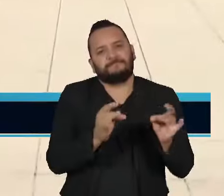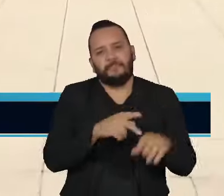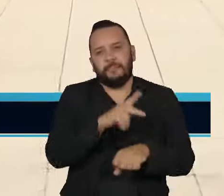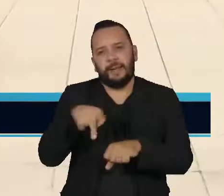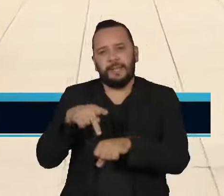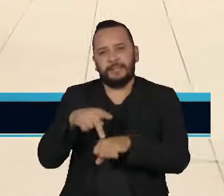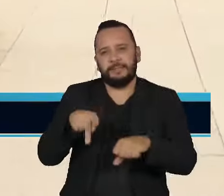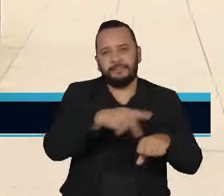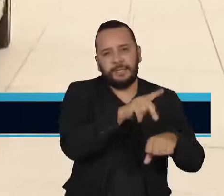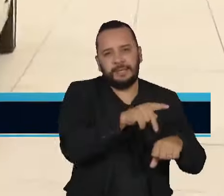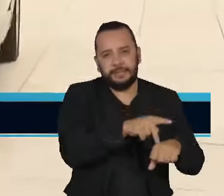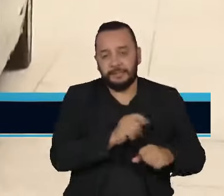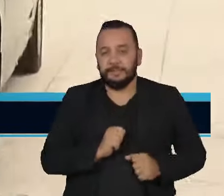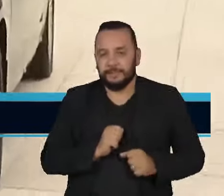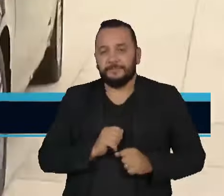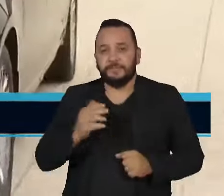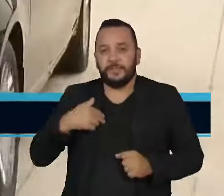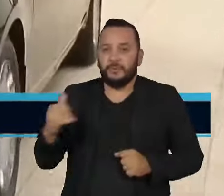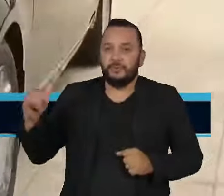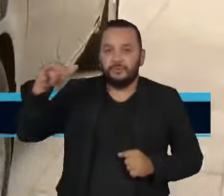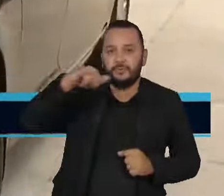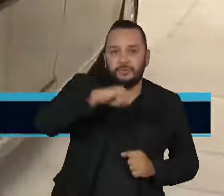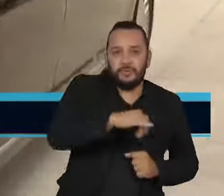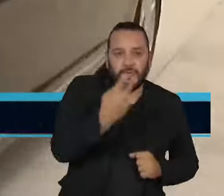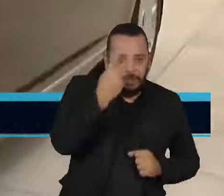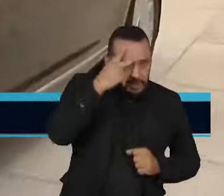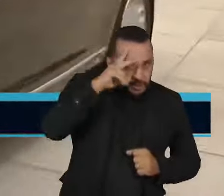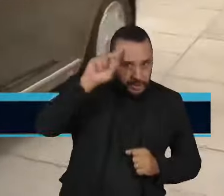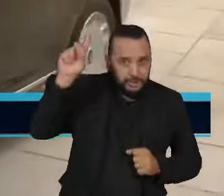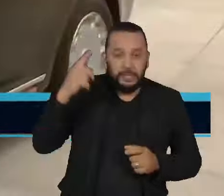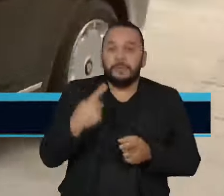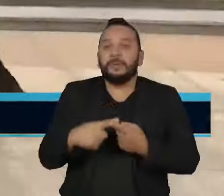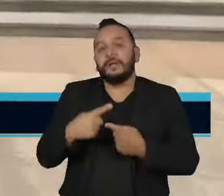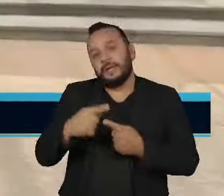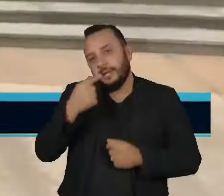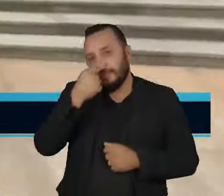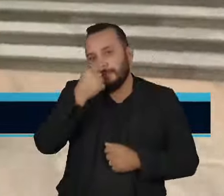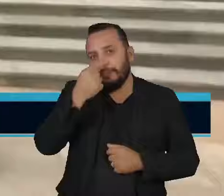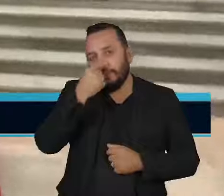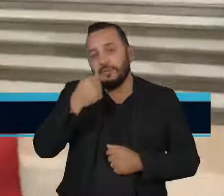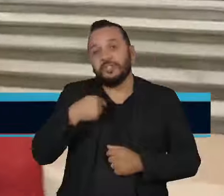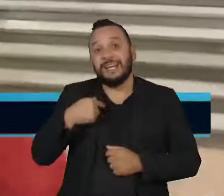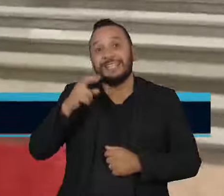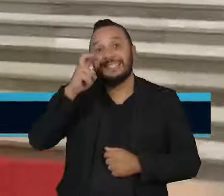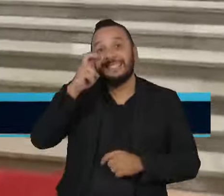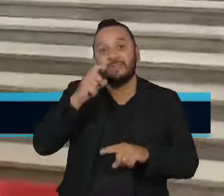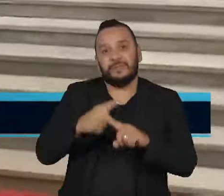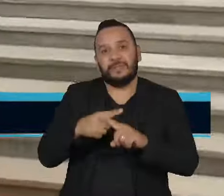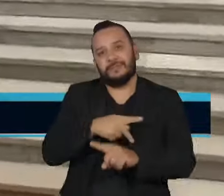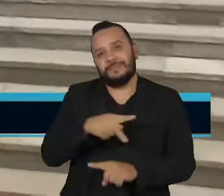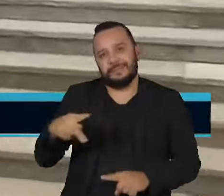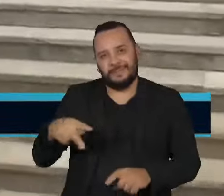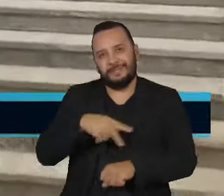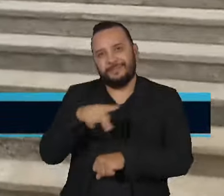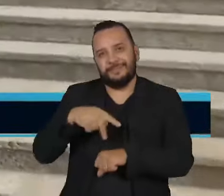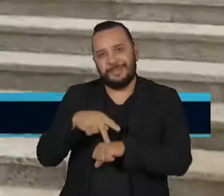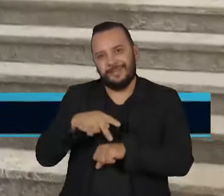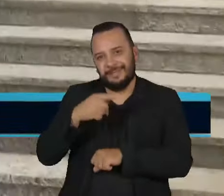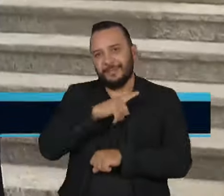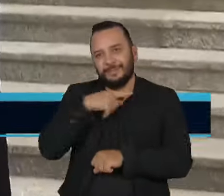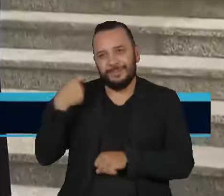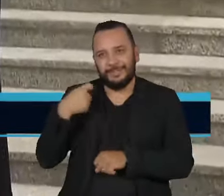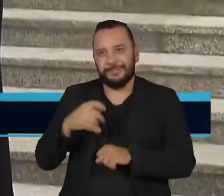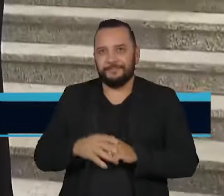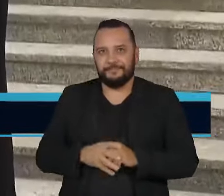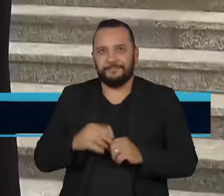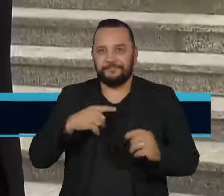A viagem de 2 dias à China acontece logo depois de Putin assumir o 5º mandato como presidente. Na recepção